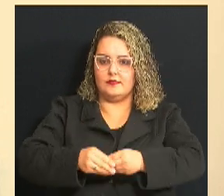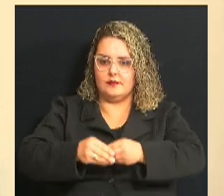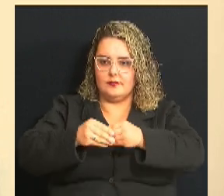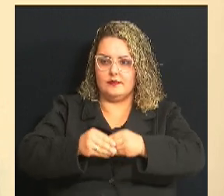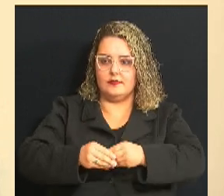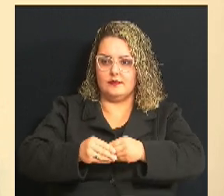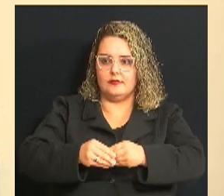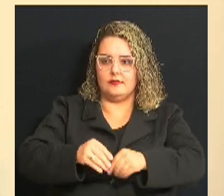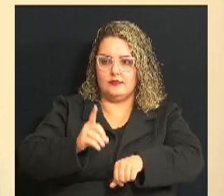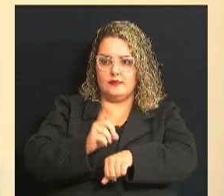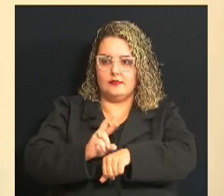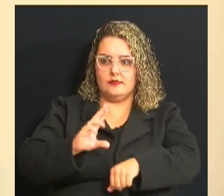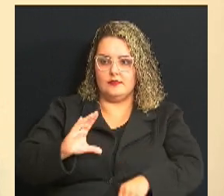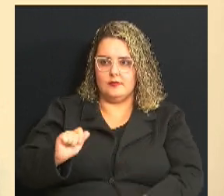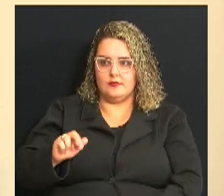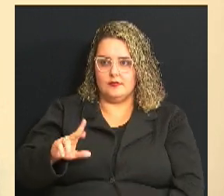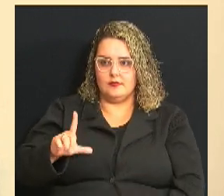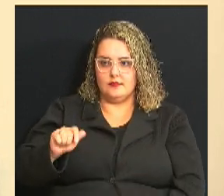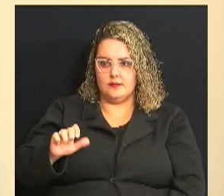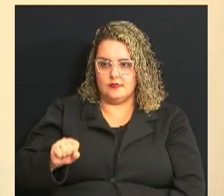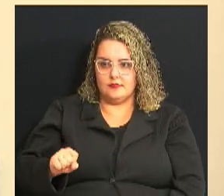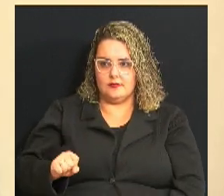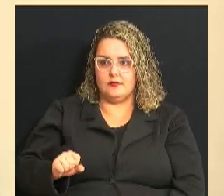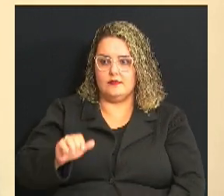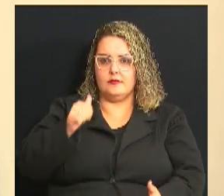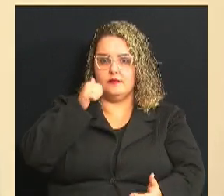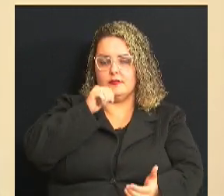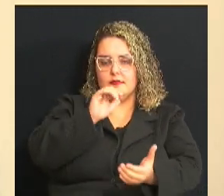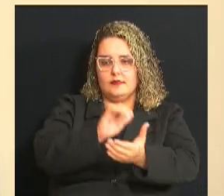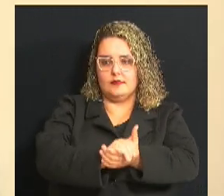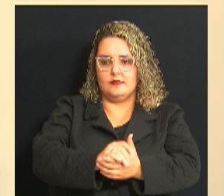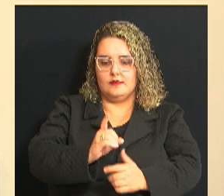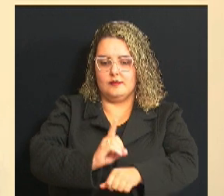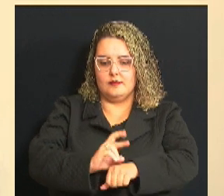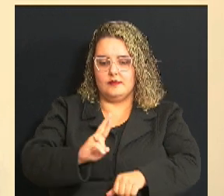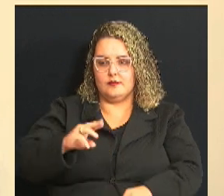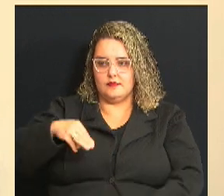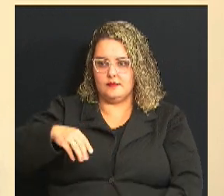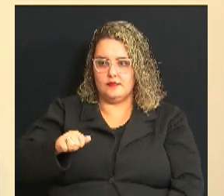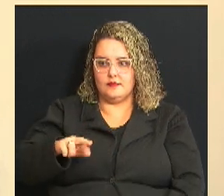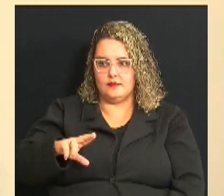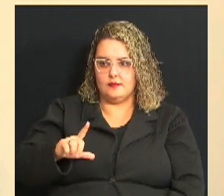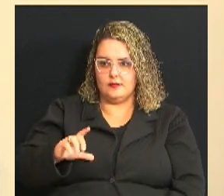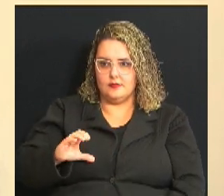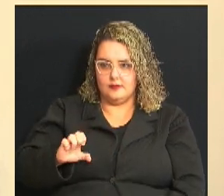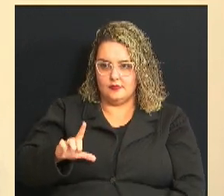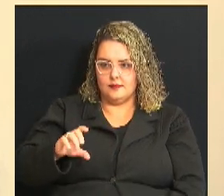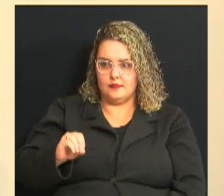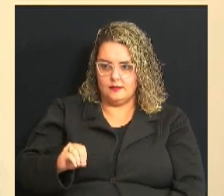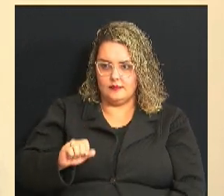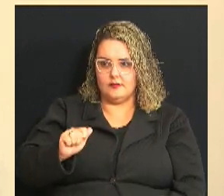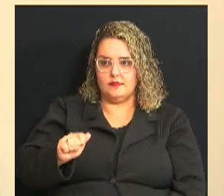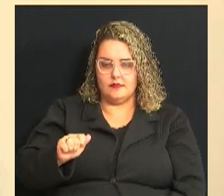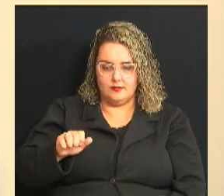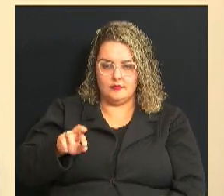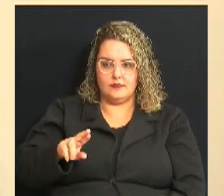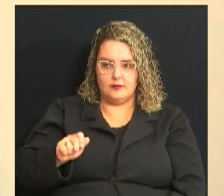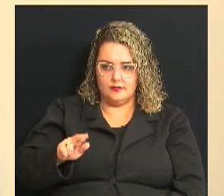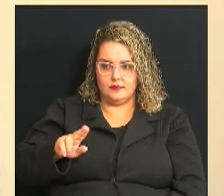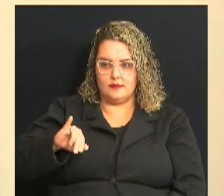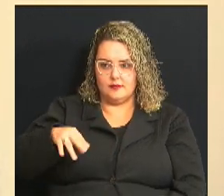doutora Carla, que é esposa do doutor Marcelo Araújo, né, Carvalho Araújo, e